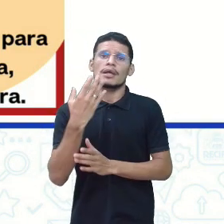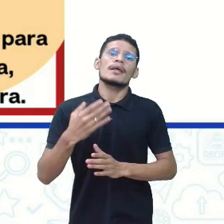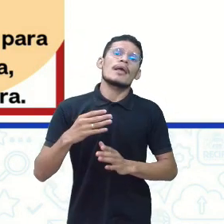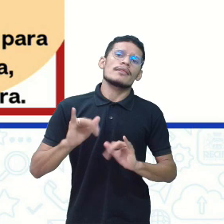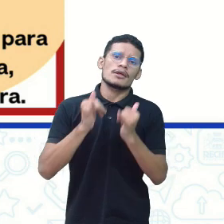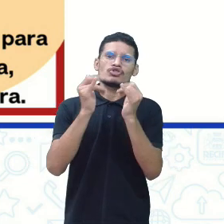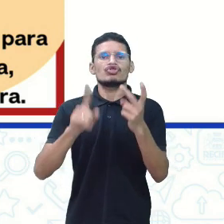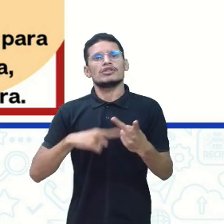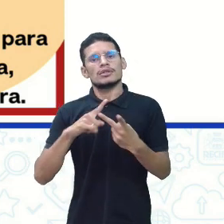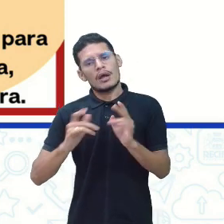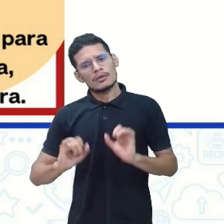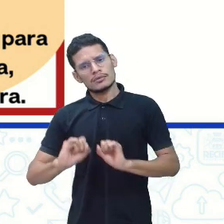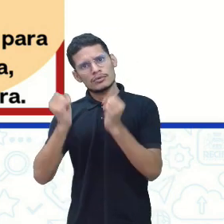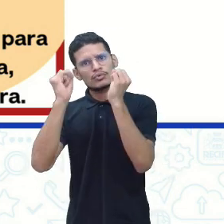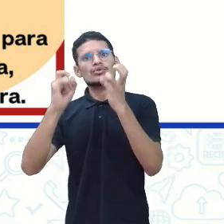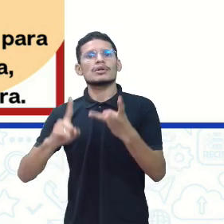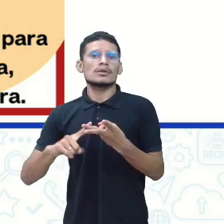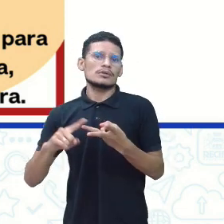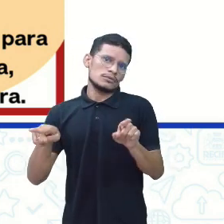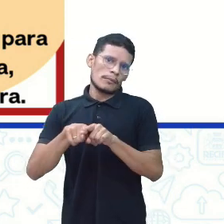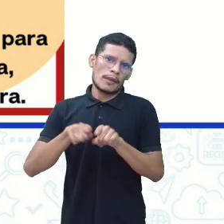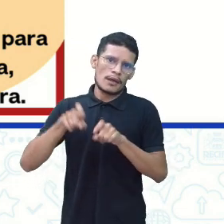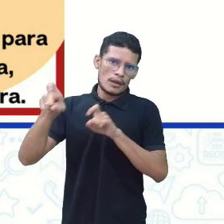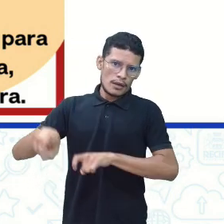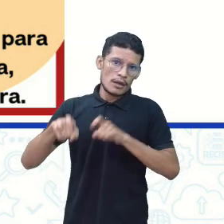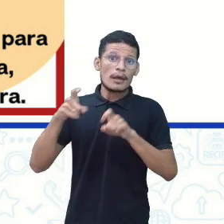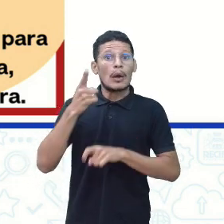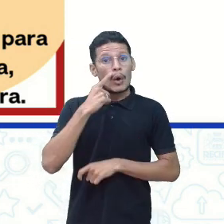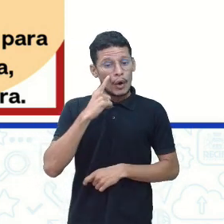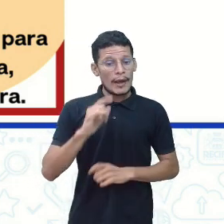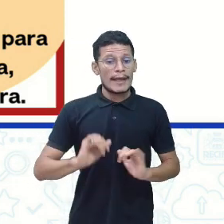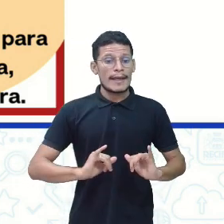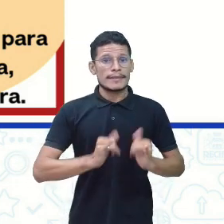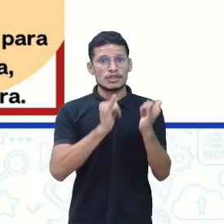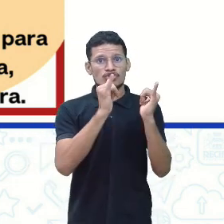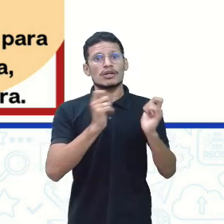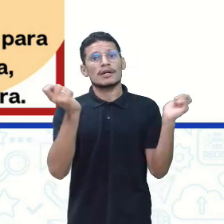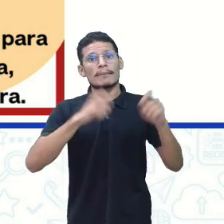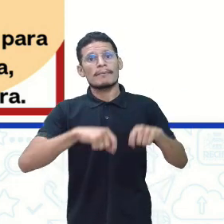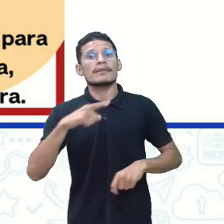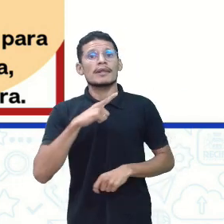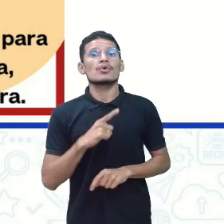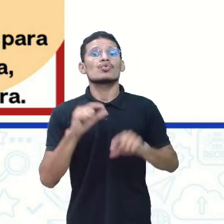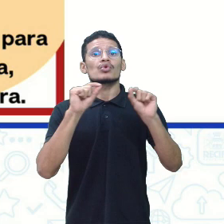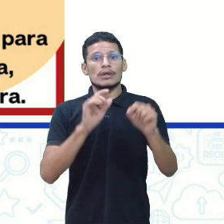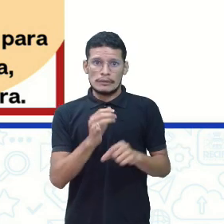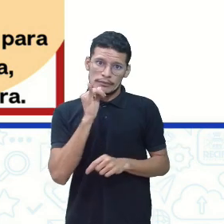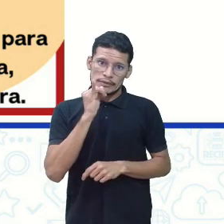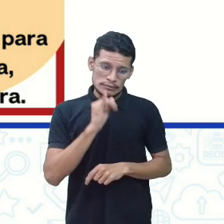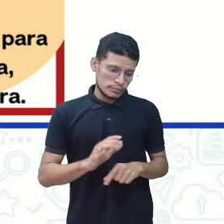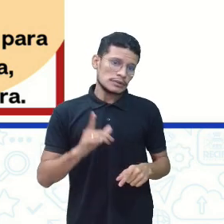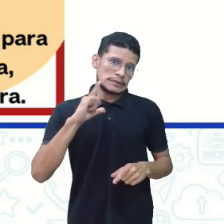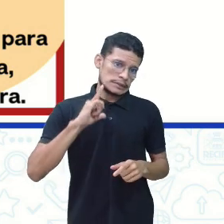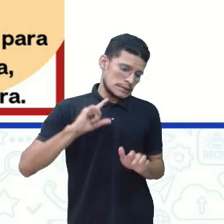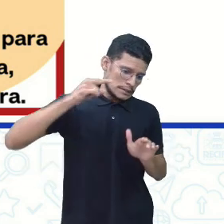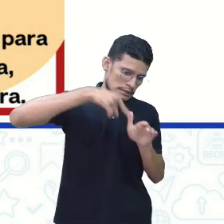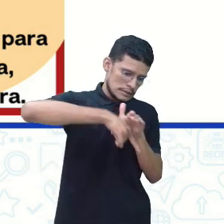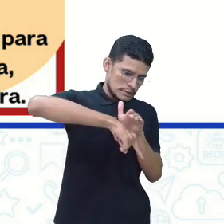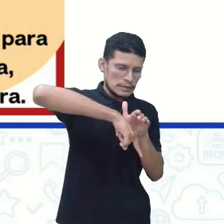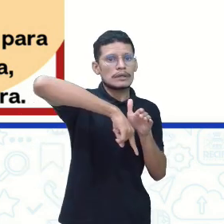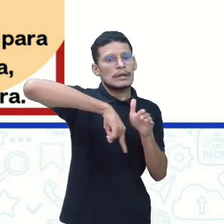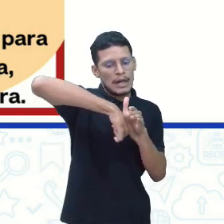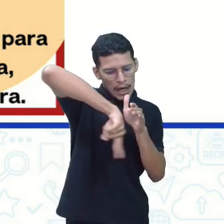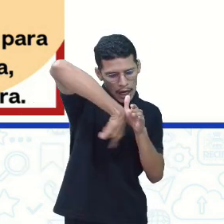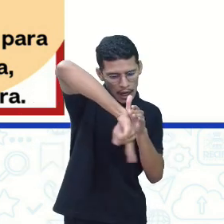e agricultura. Nós sabemos que a energia é transformada nas turbinas é com a força